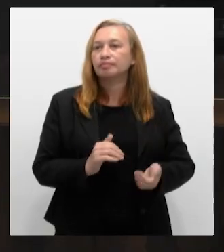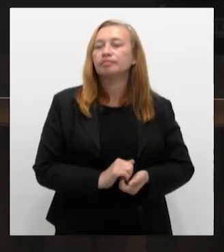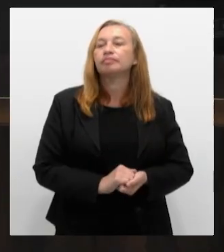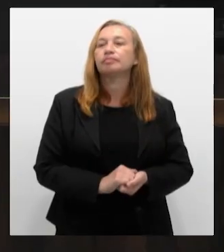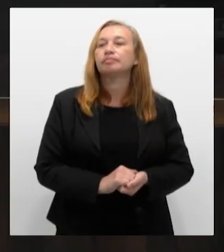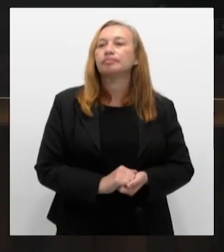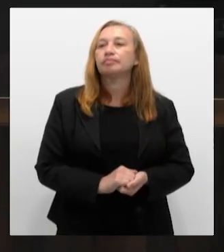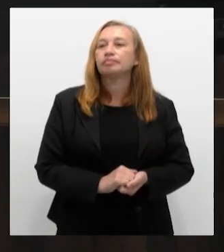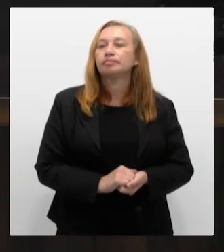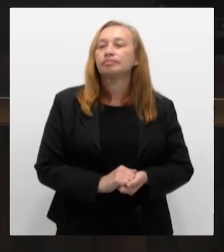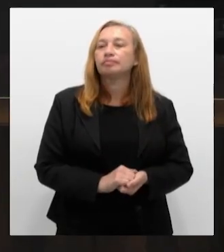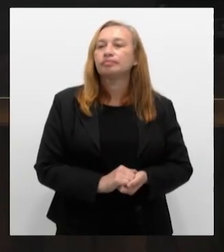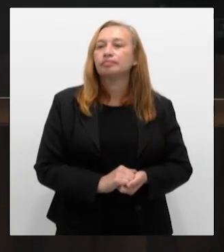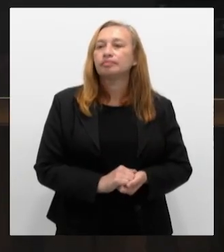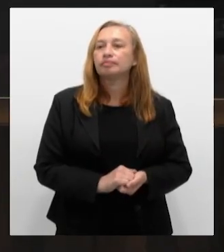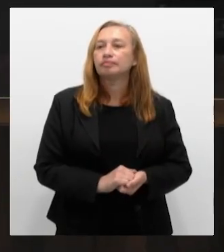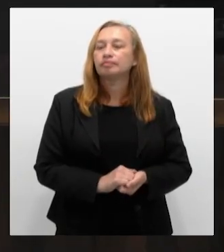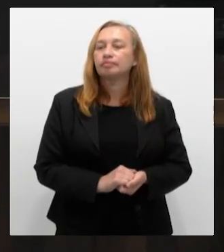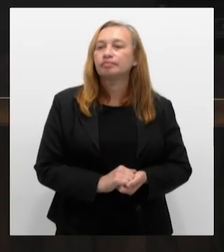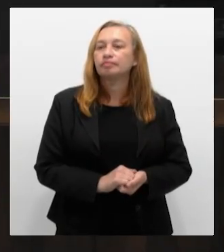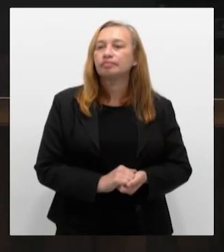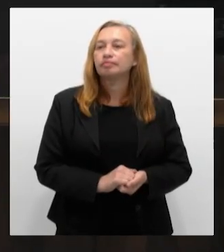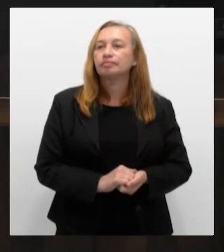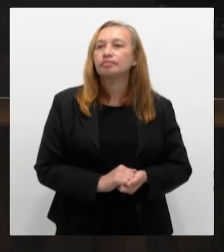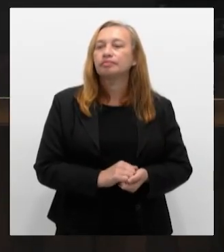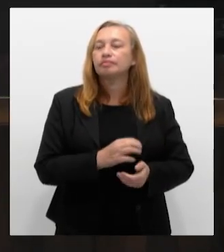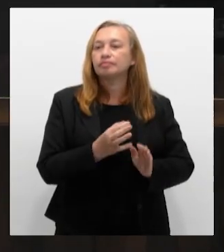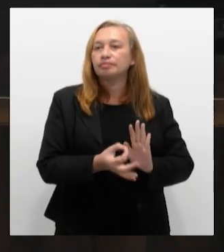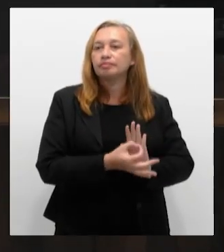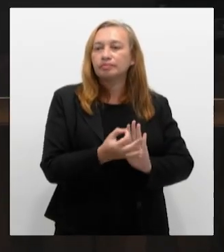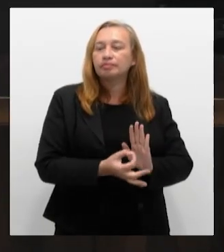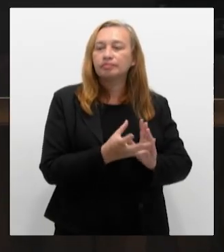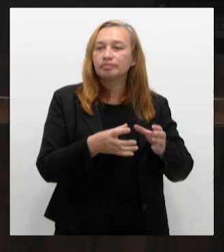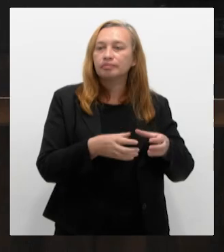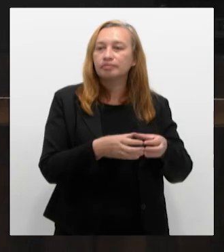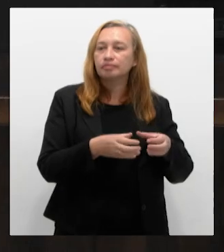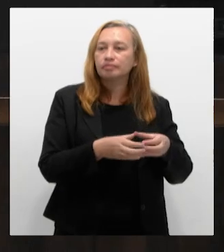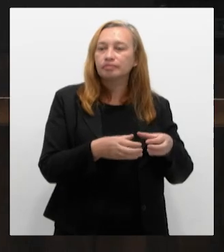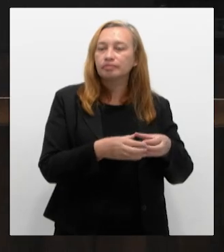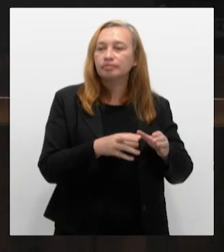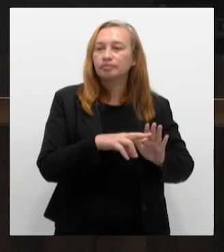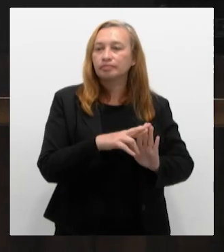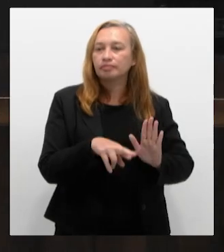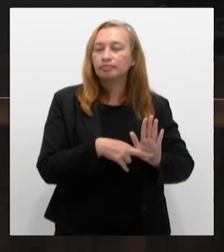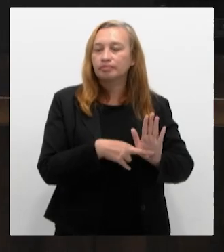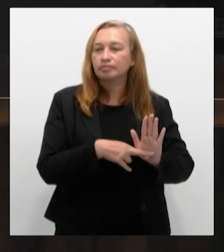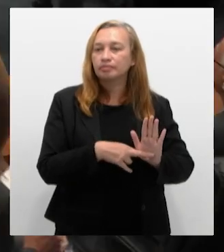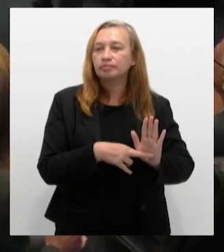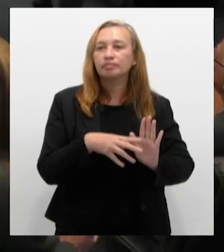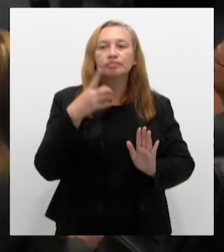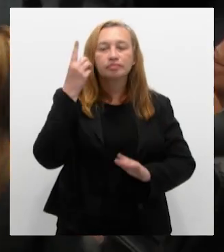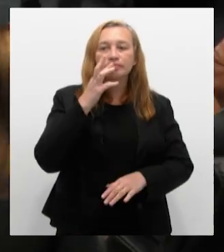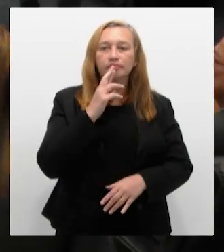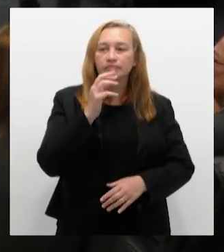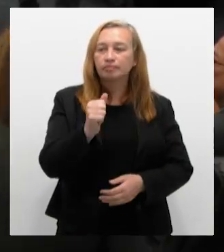Externas. Para emitir parecer pela Comissão de Normas Internas, deputado Rodrigo Amorim.